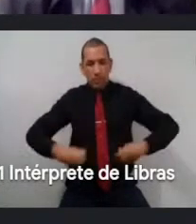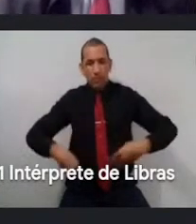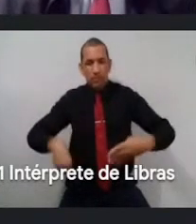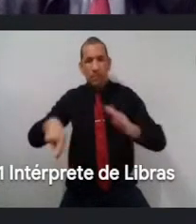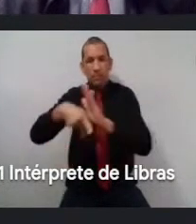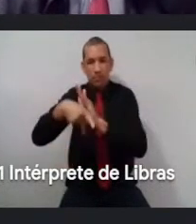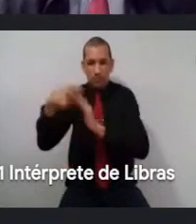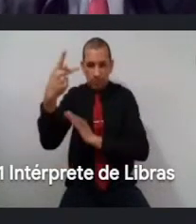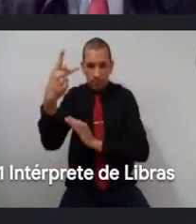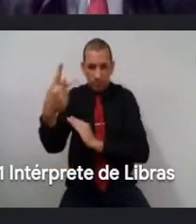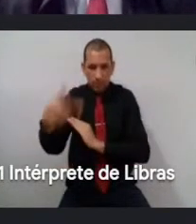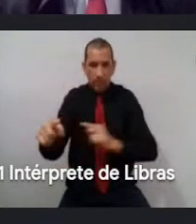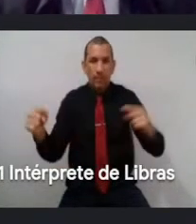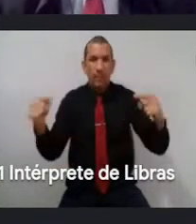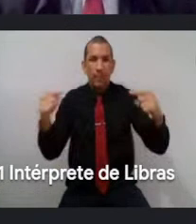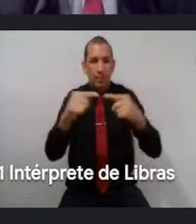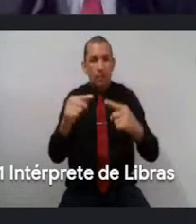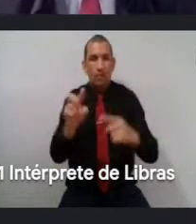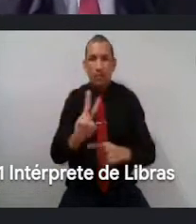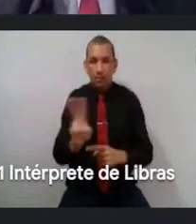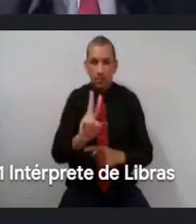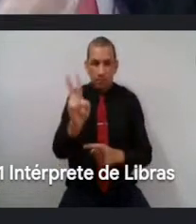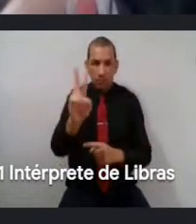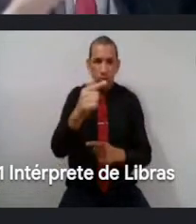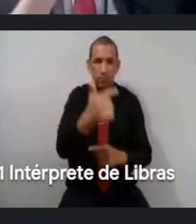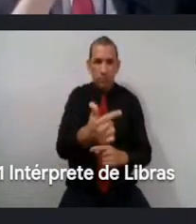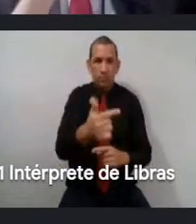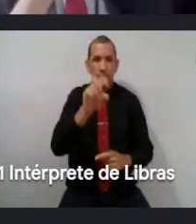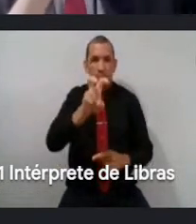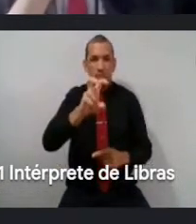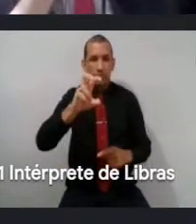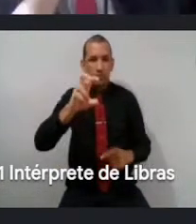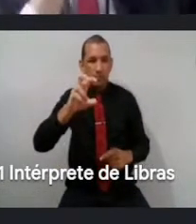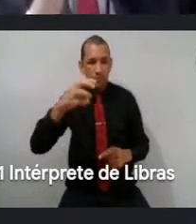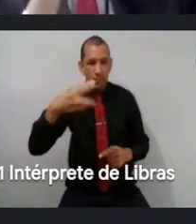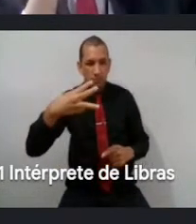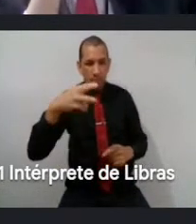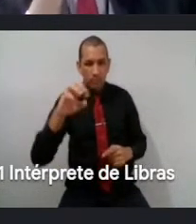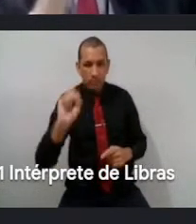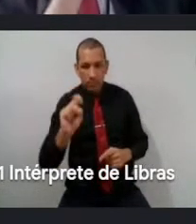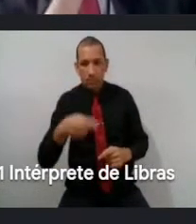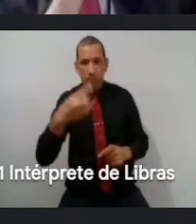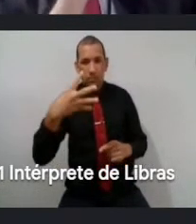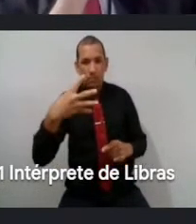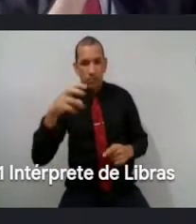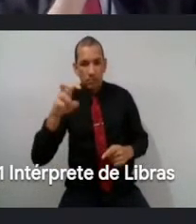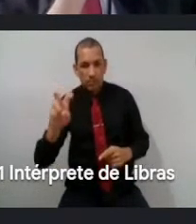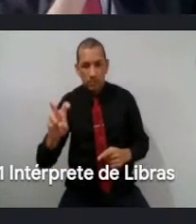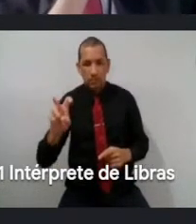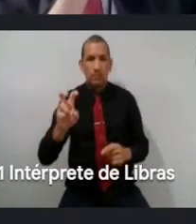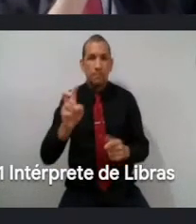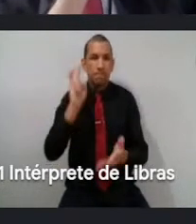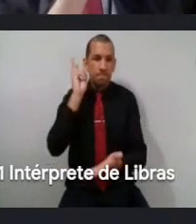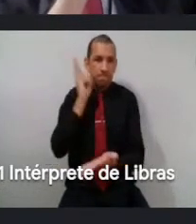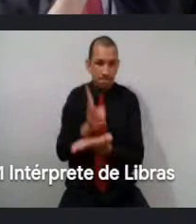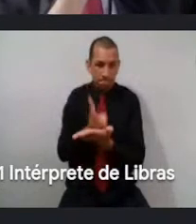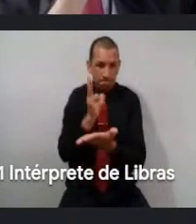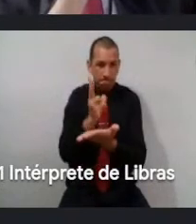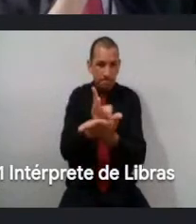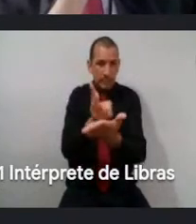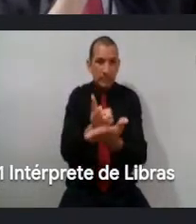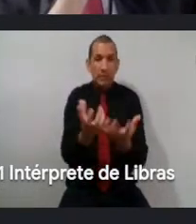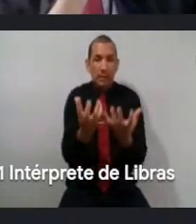próprios correspondentes ao valor de 2.538 45 mantendo-se a